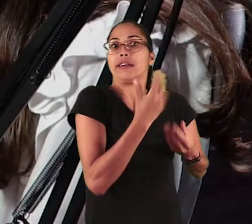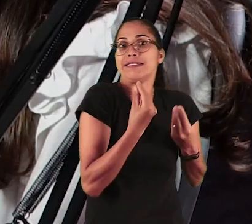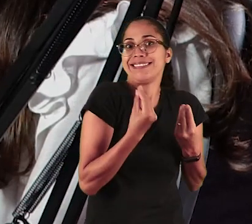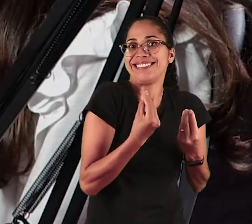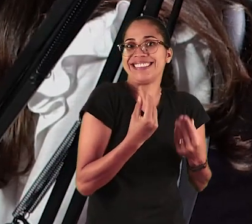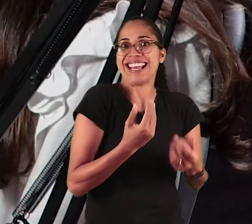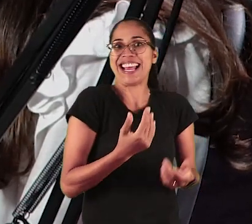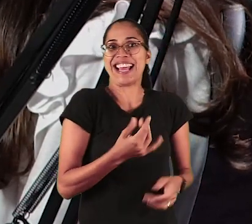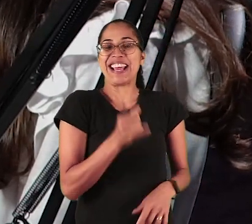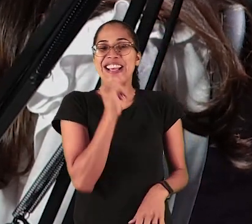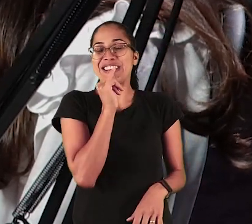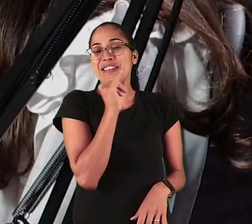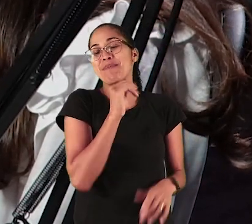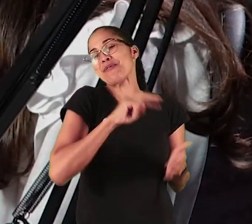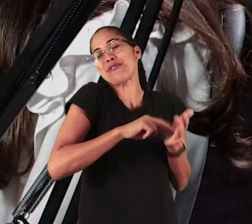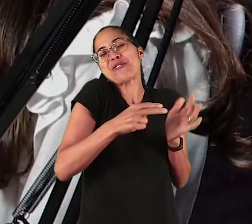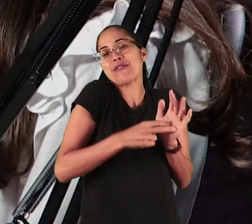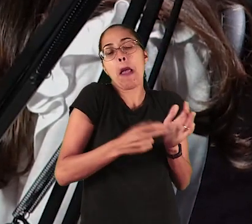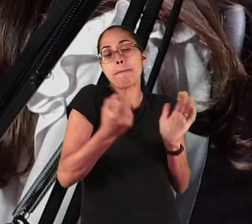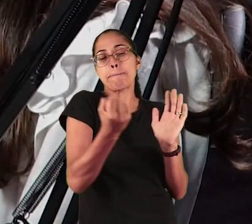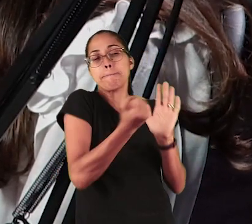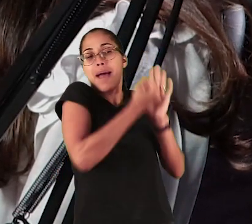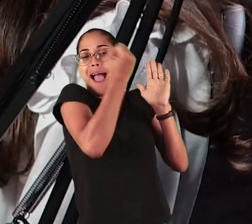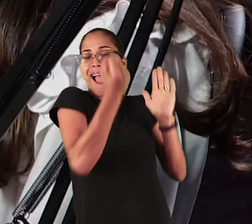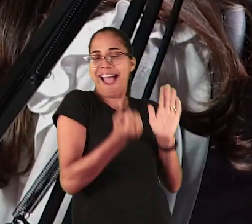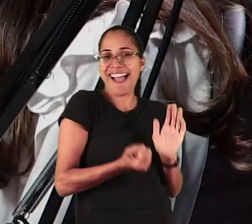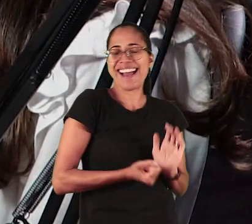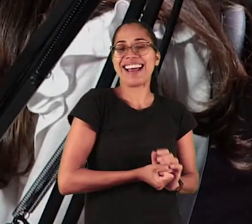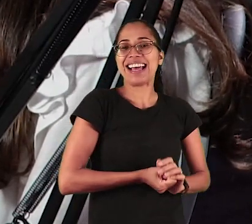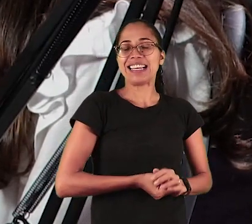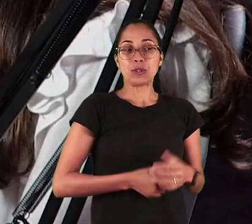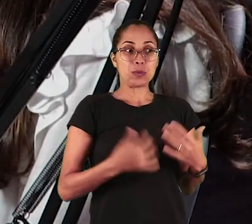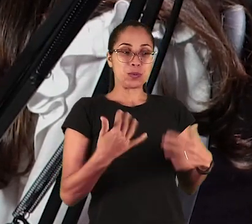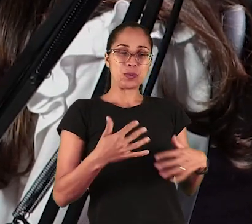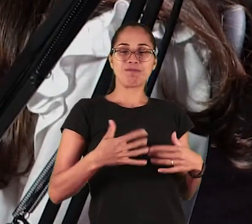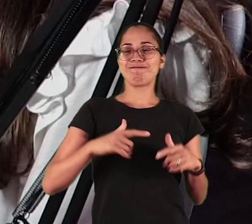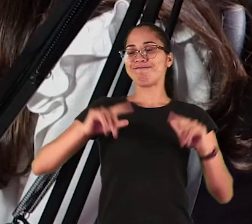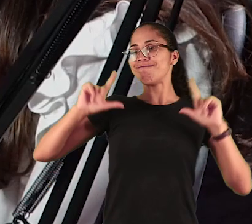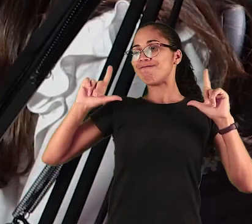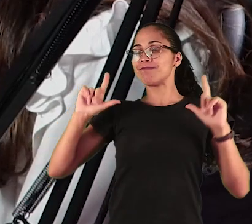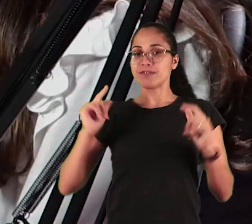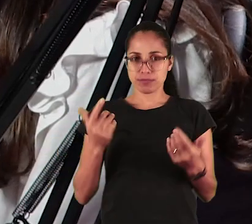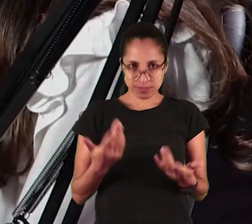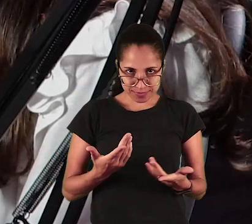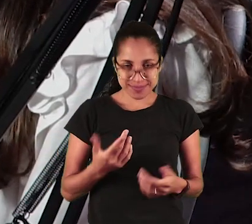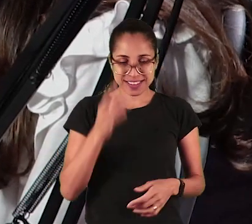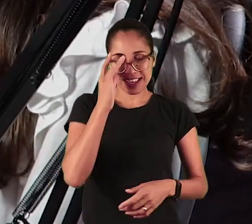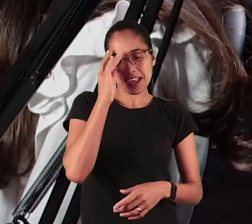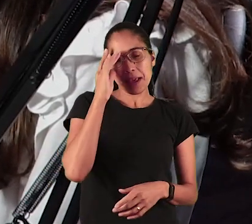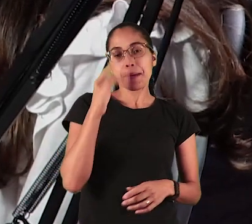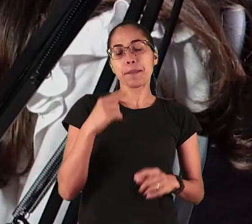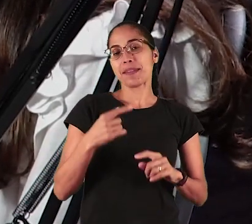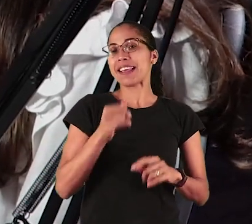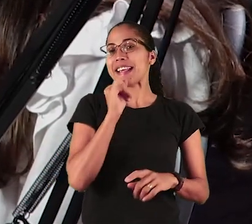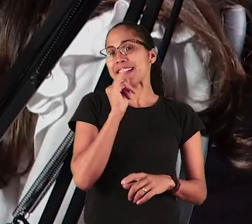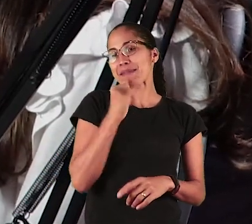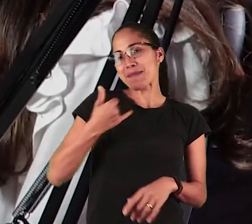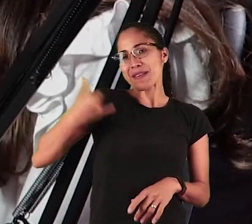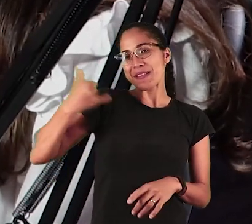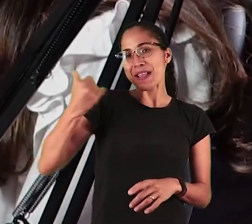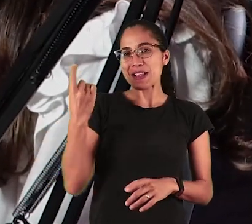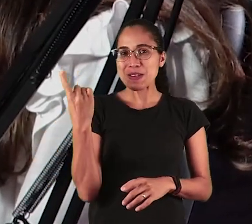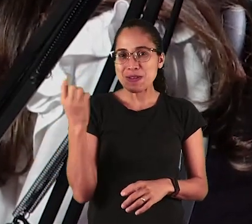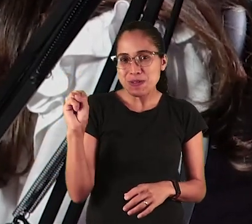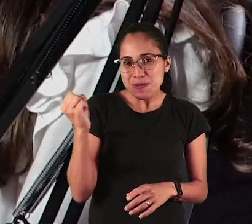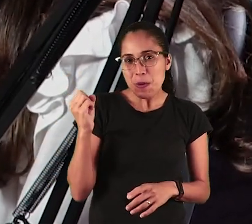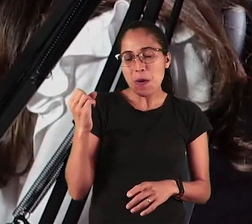né então era assim era quase como né um selo né que você ganhava Então tinha todo esse glamour de fazer fusões e aquisições de empresa imagina que a gente com